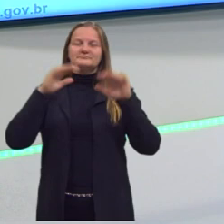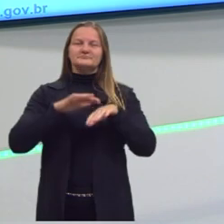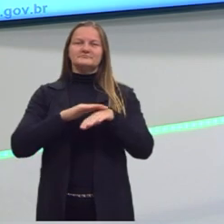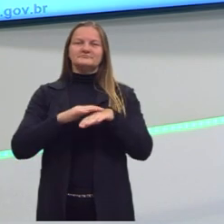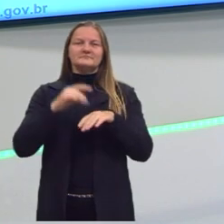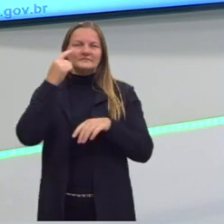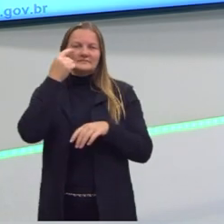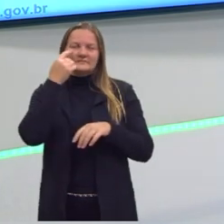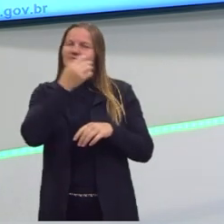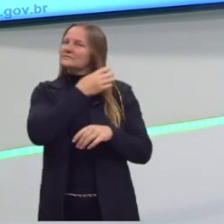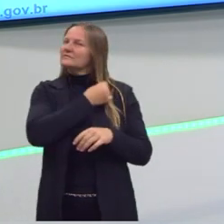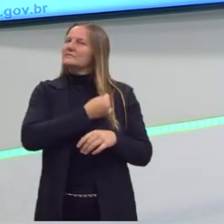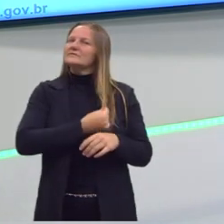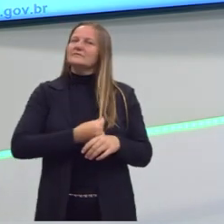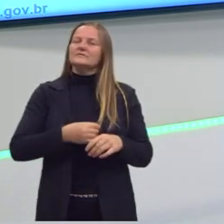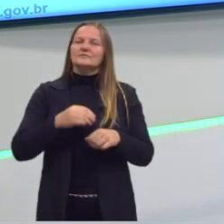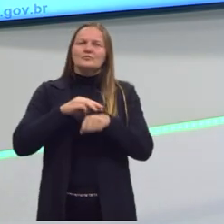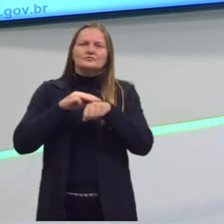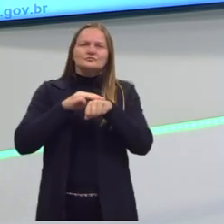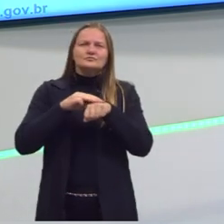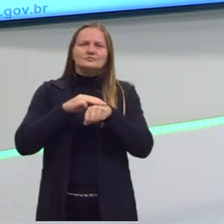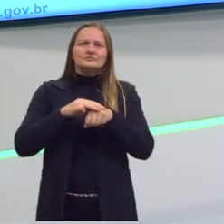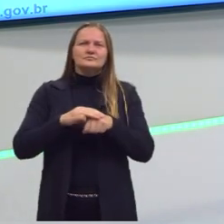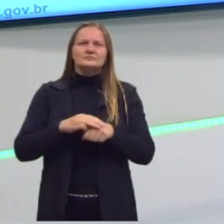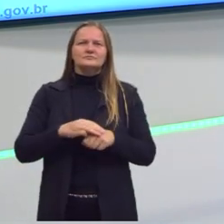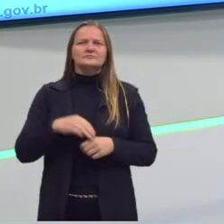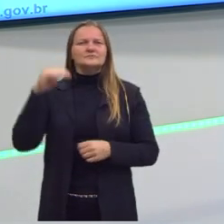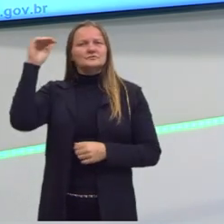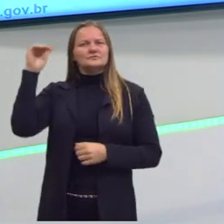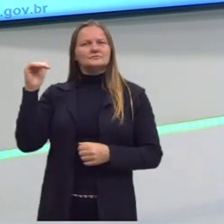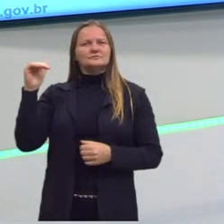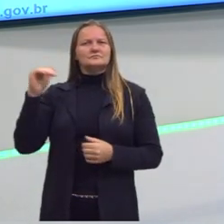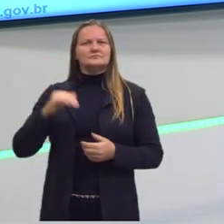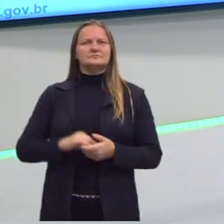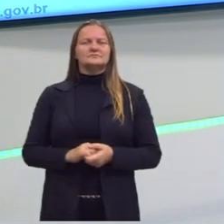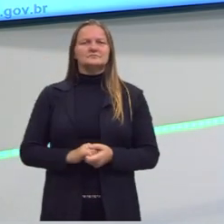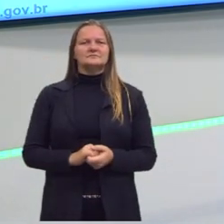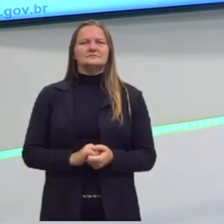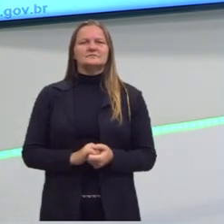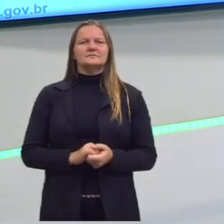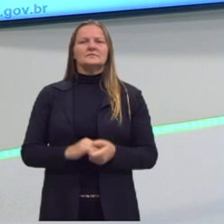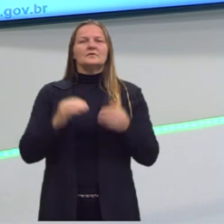olhos e cabelos castanhos e está trabalho chu